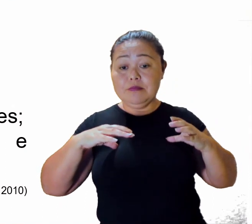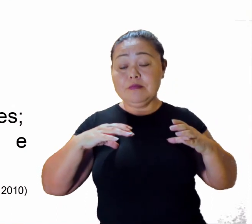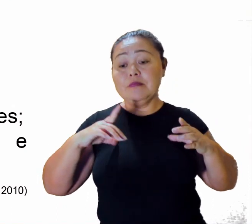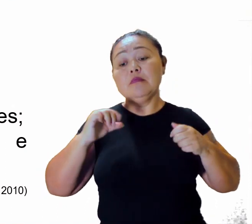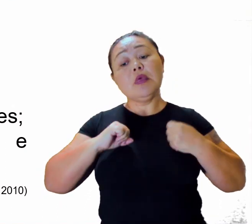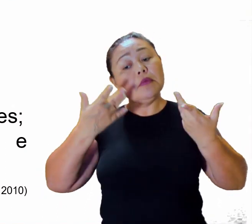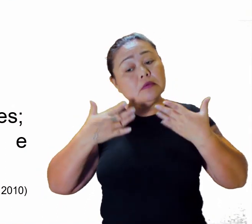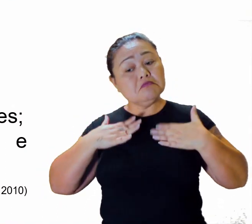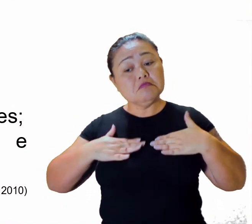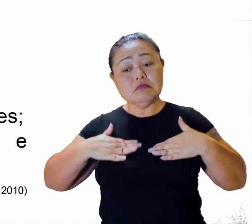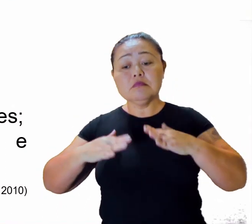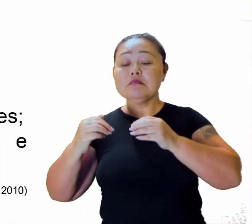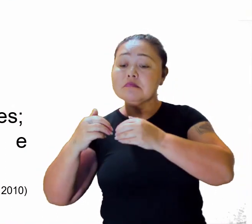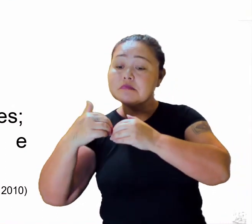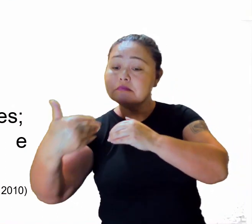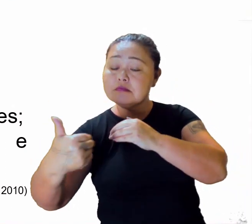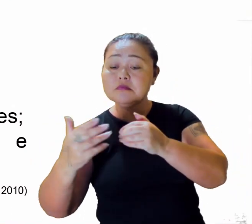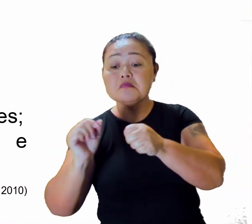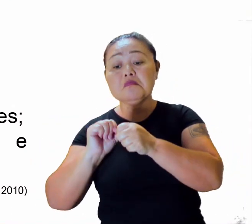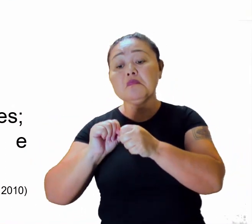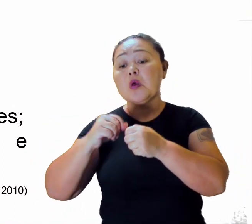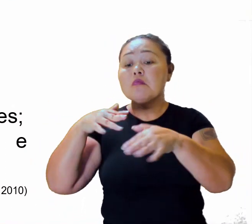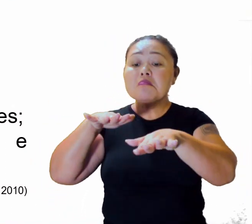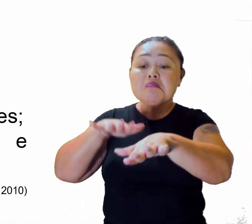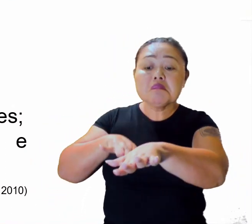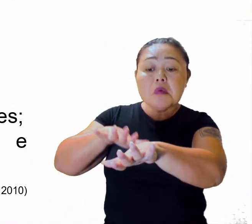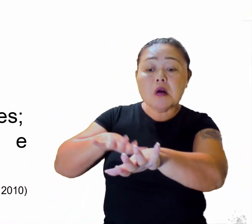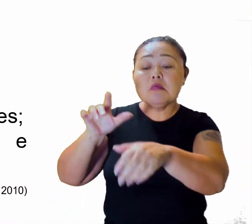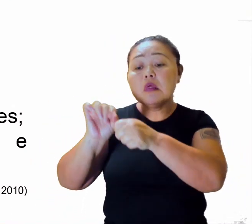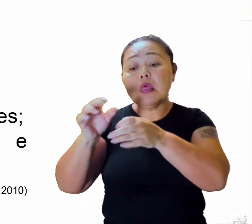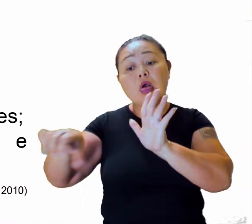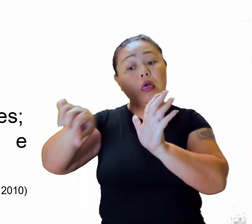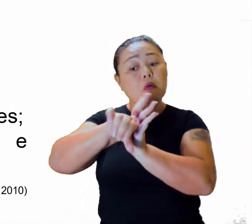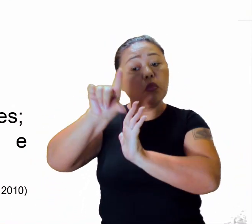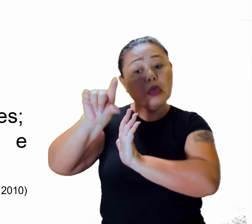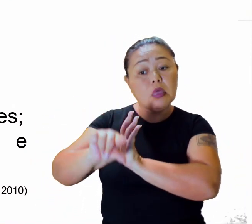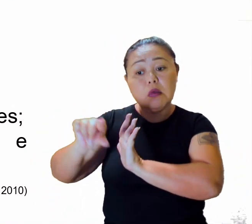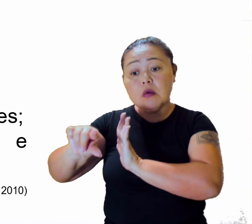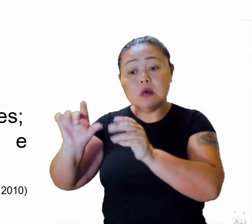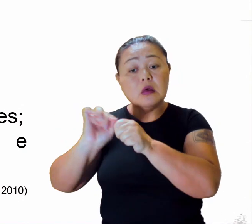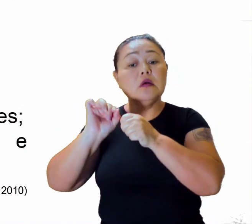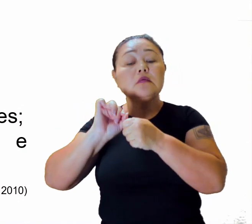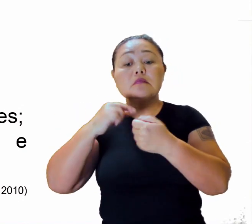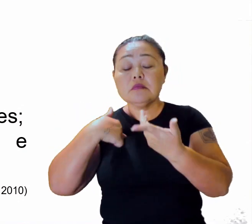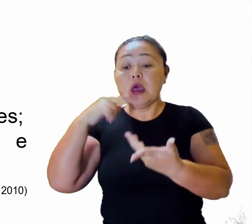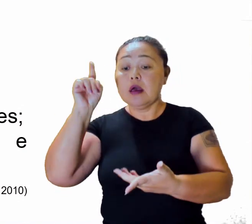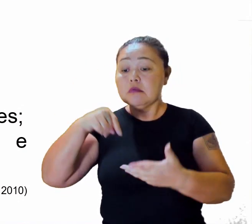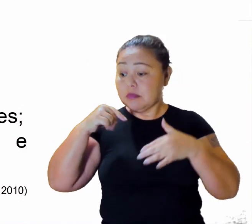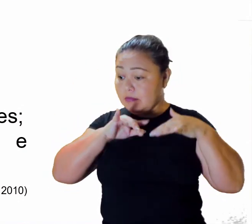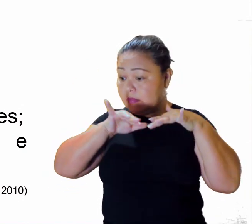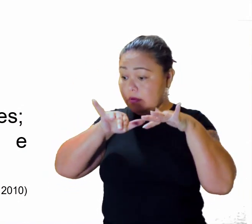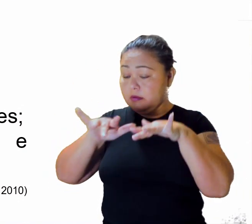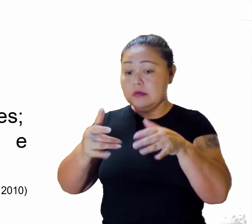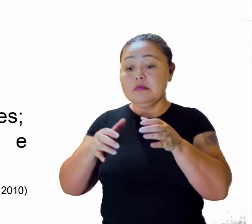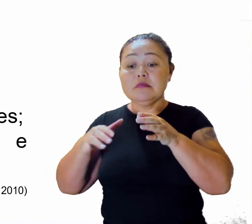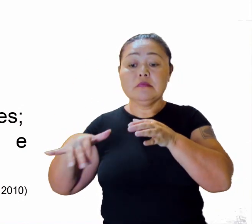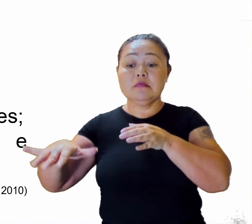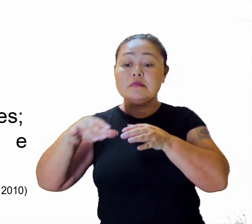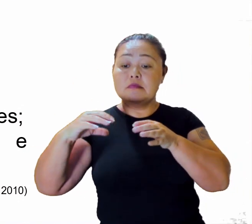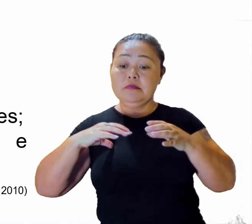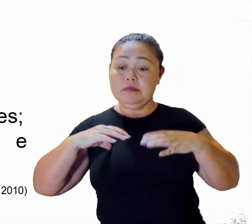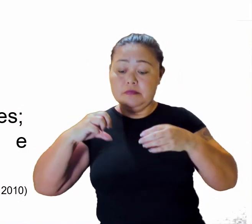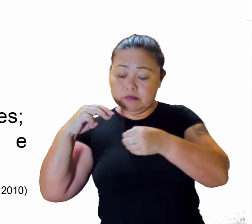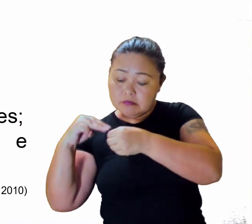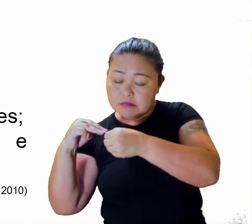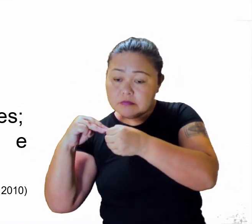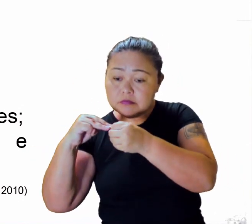mais tranquilo para se viver. Menos trânsito, criminalidade menor, então tudo isso acabou impulsionando para o crescimento